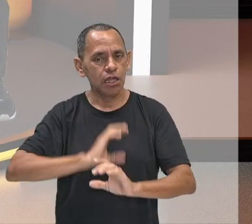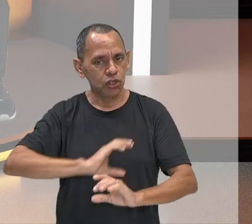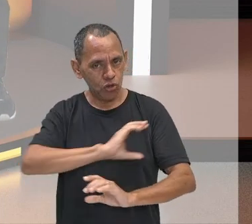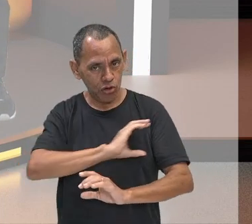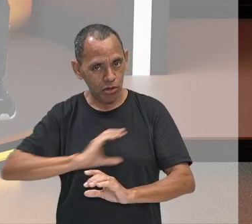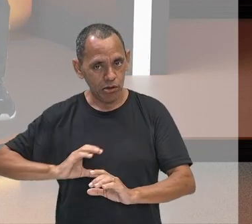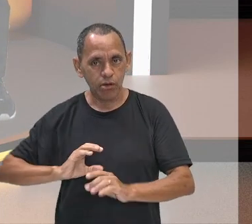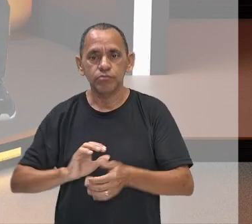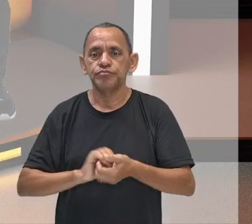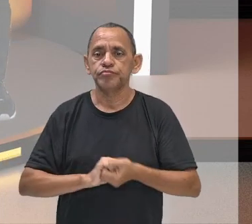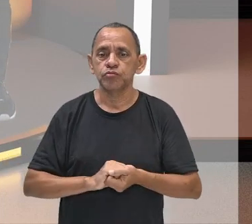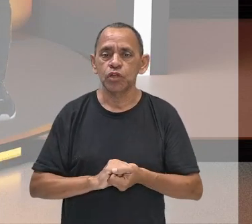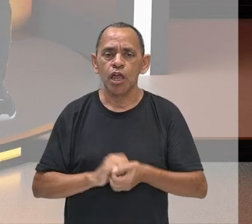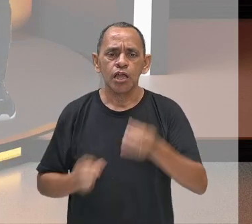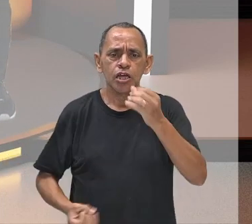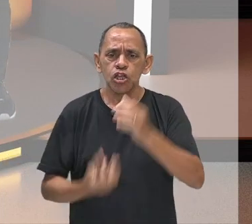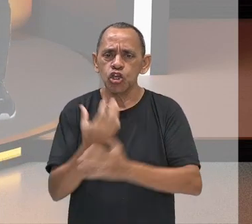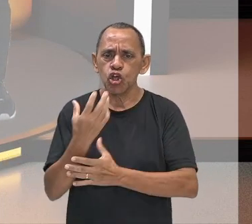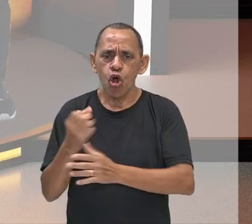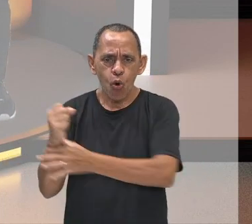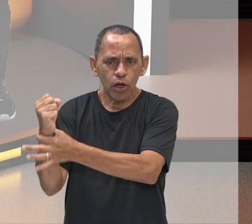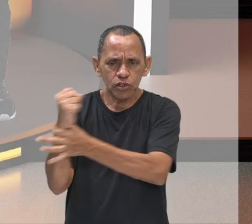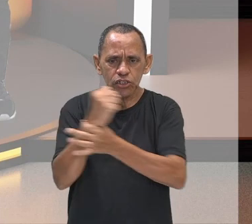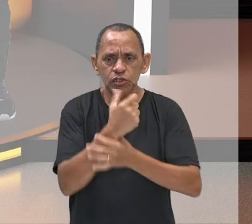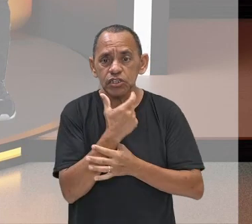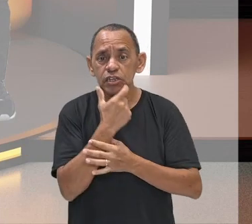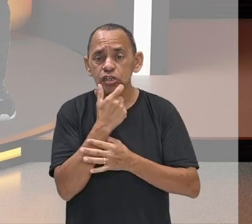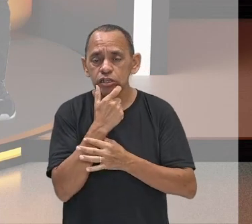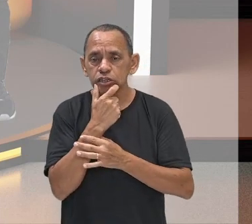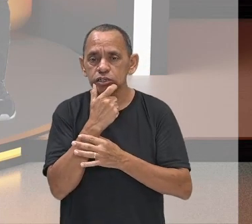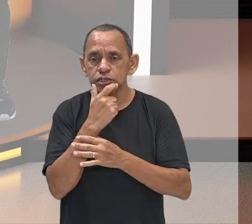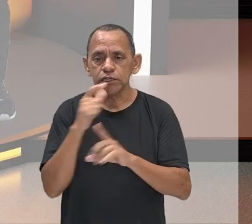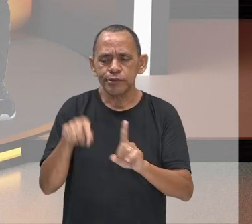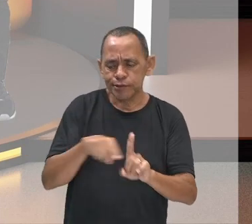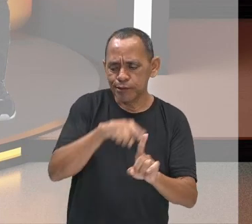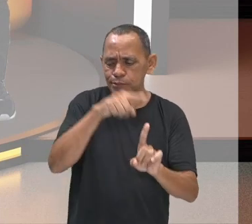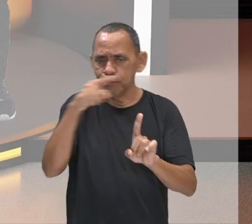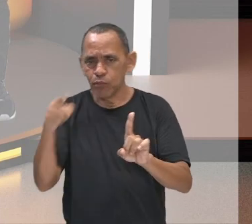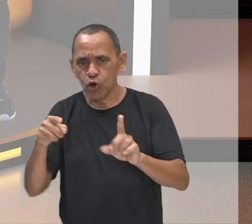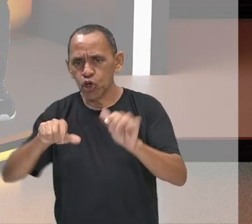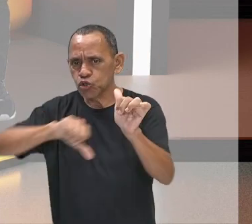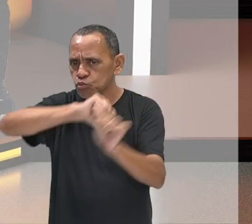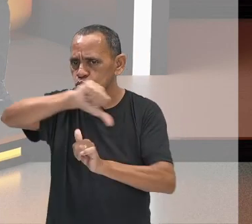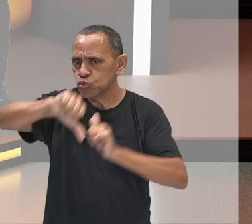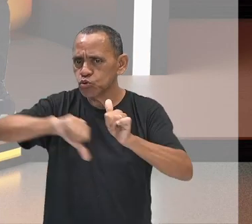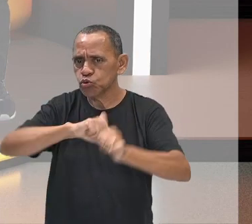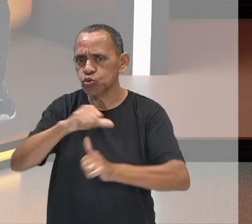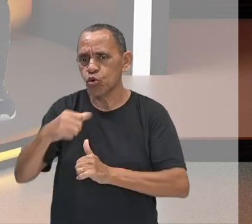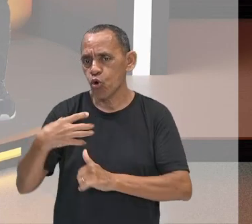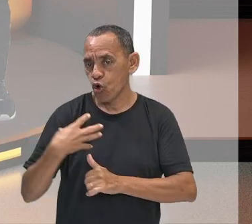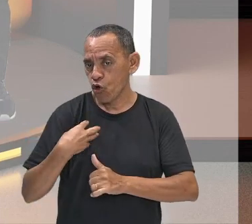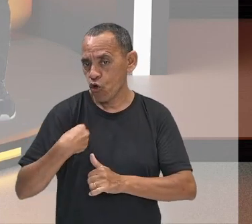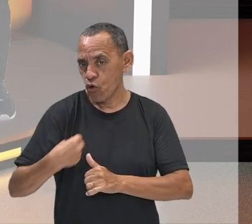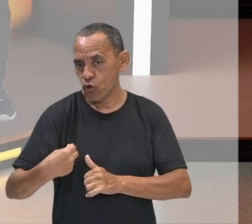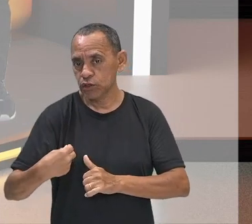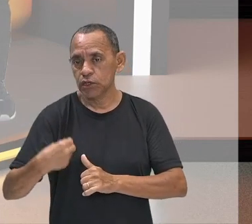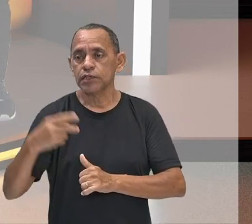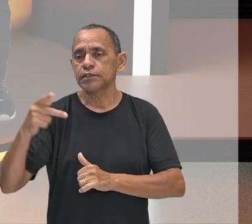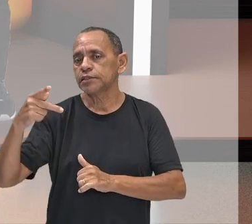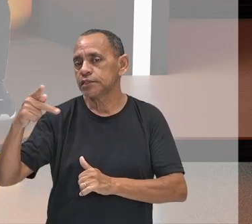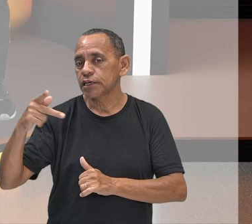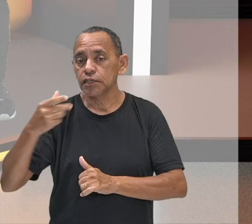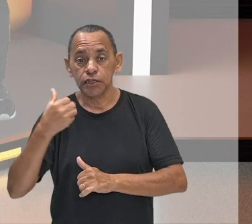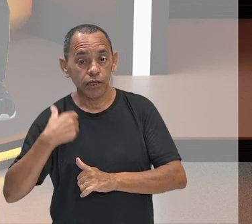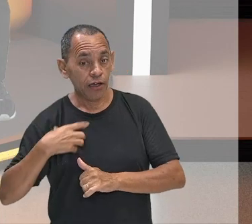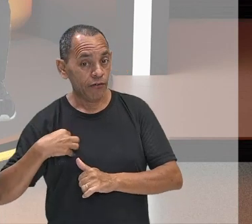absolutismo inglês. E quem o sucedeu nessa forma de governo foi a sua filha